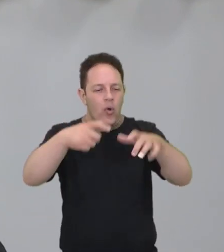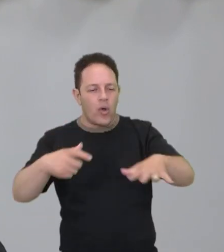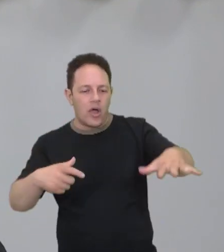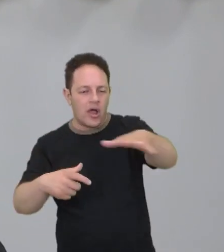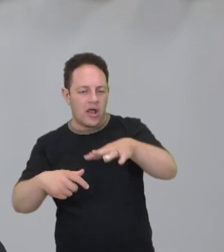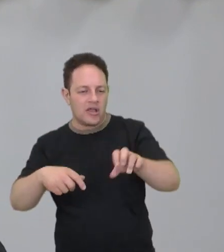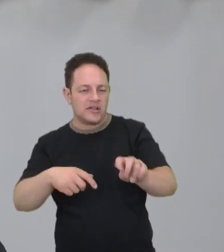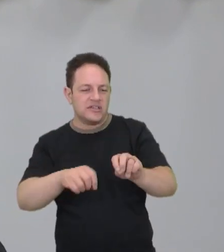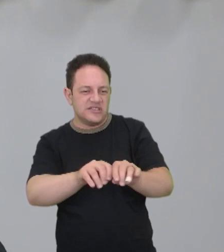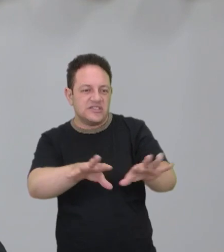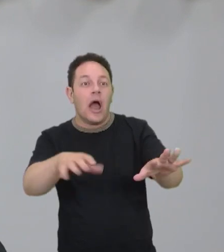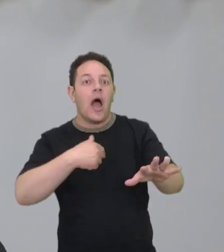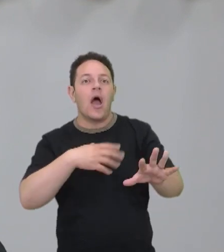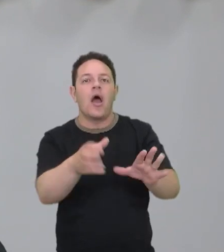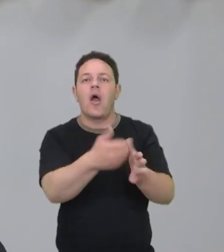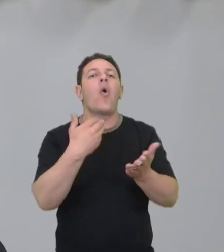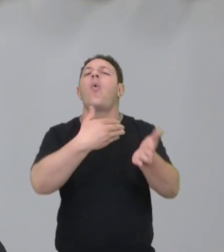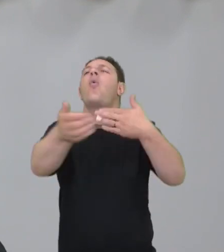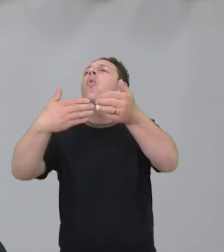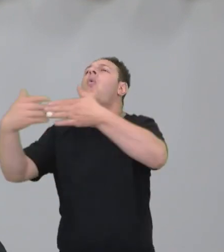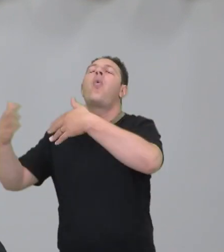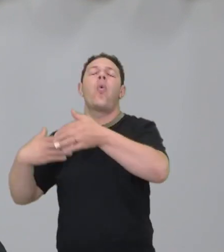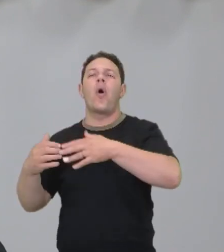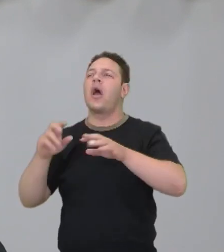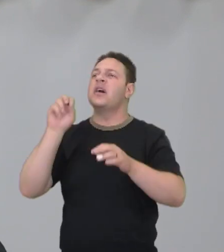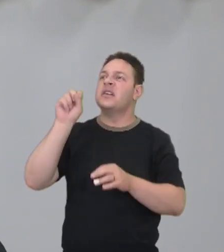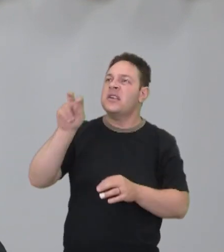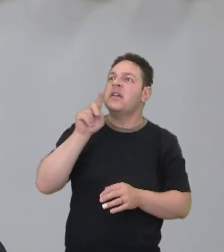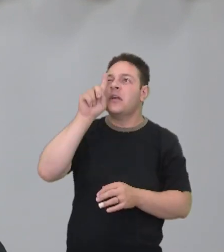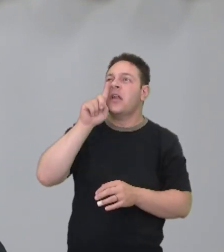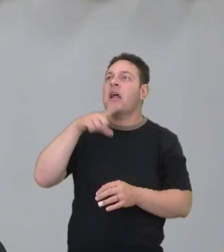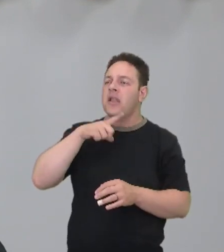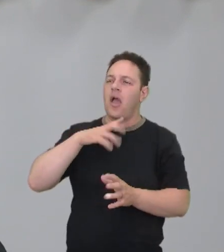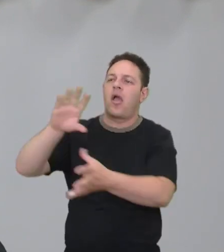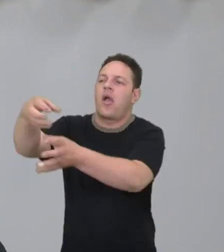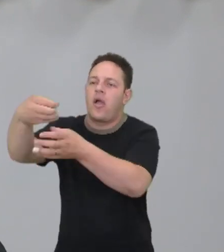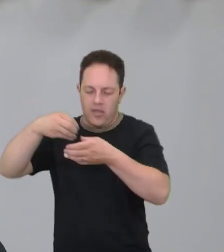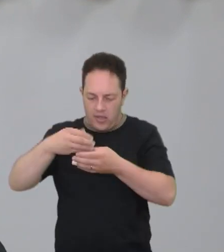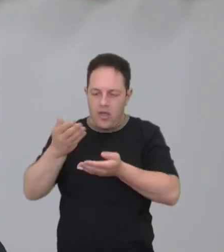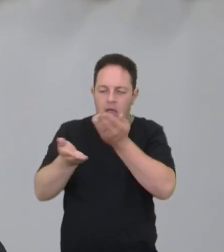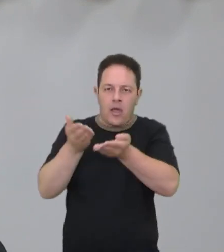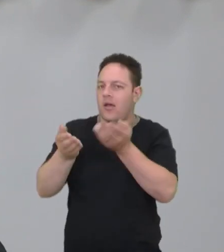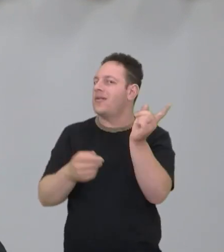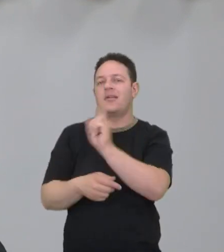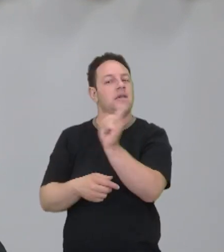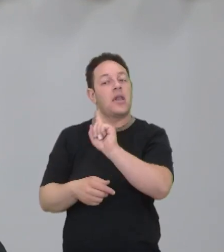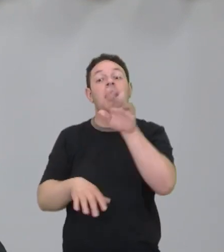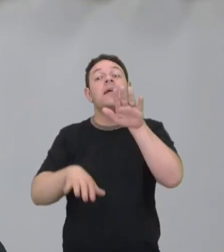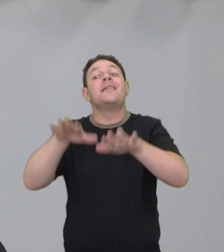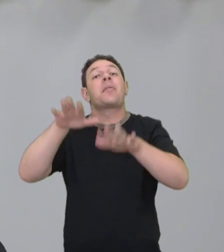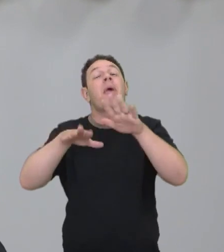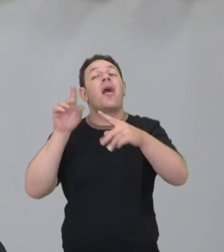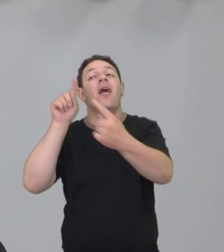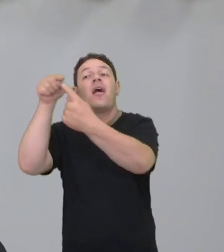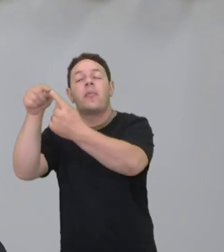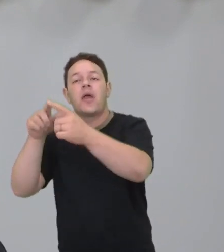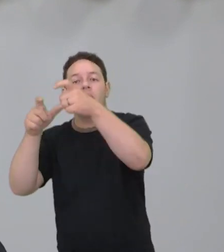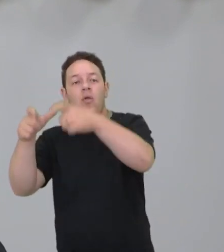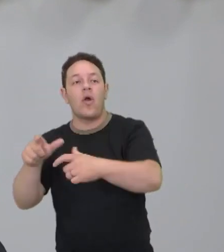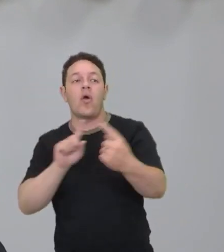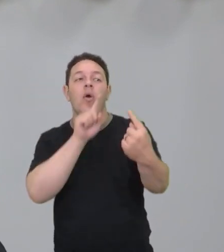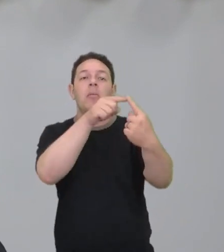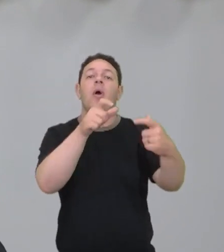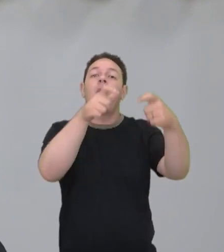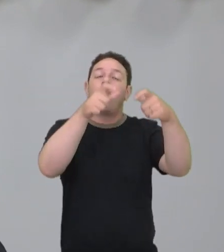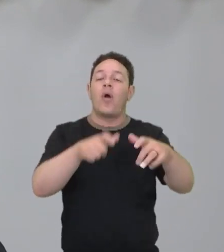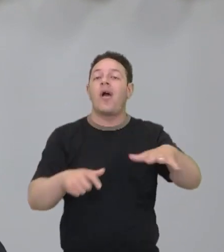contaminada que eu vou, então, realizar um método de biorremediação. Então, cada estudo precisa aí ser levado em consideração,